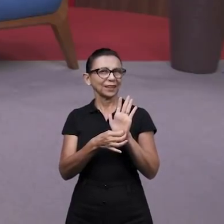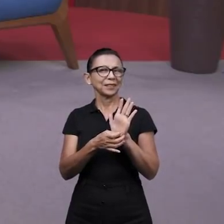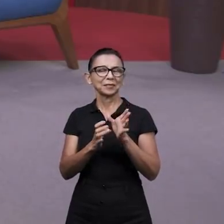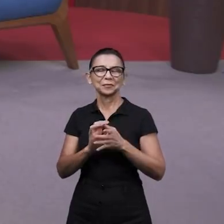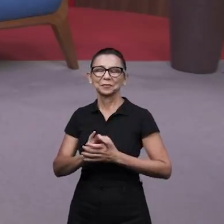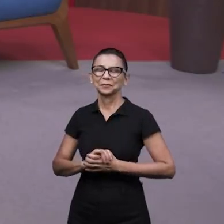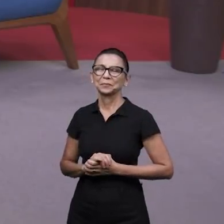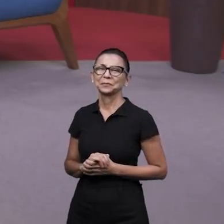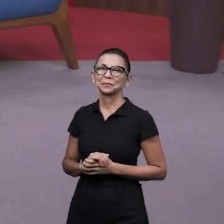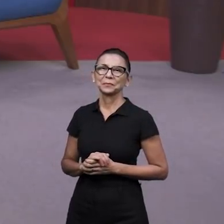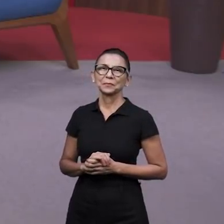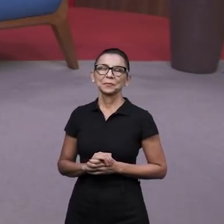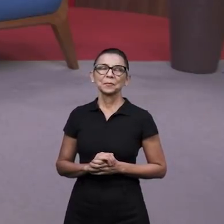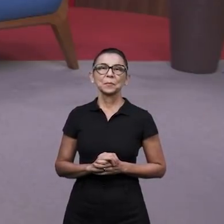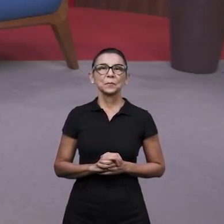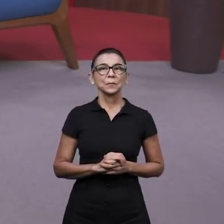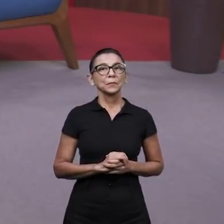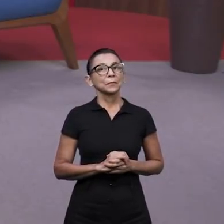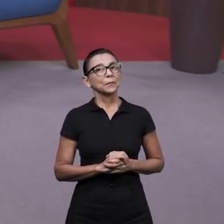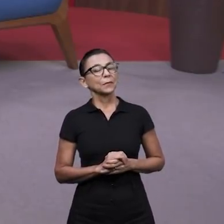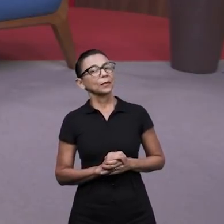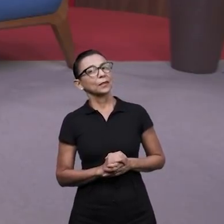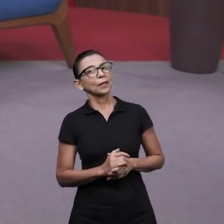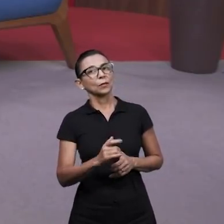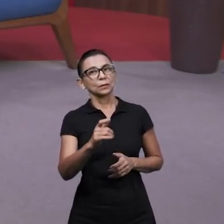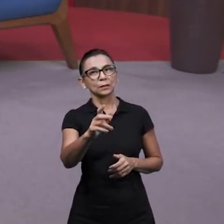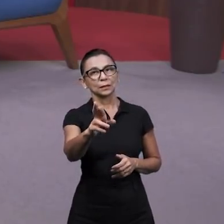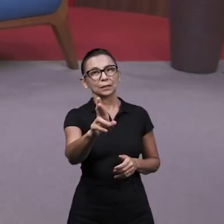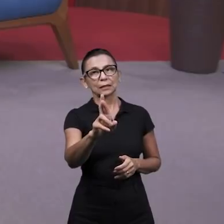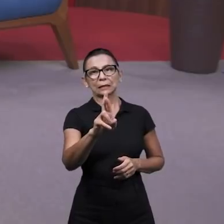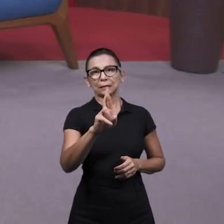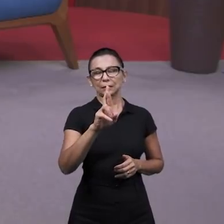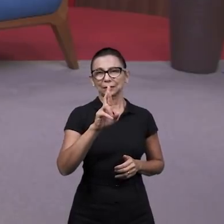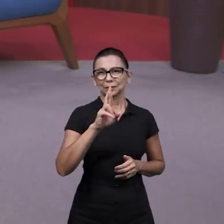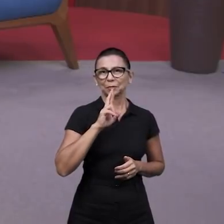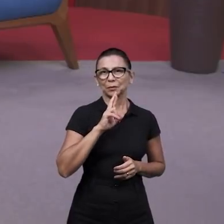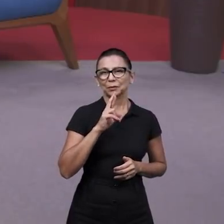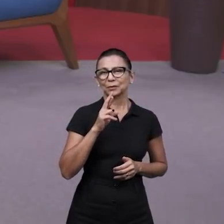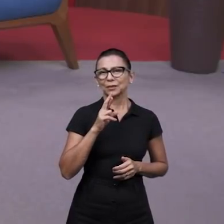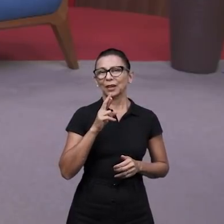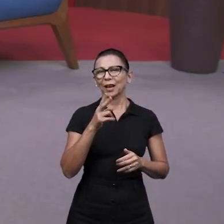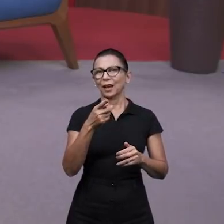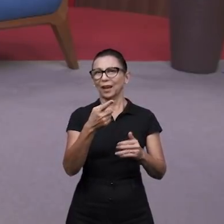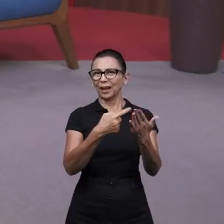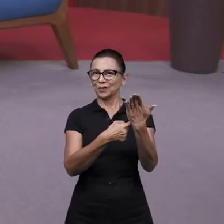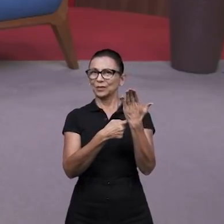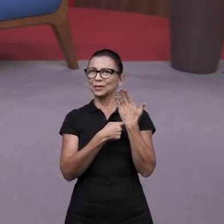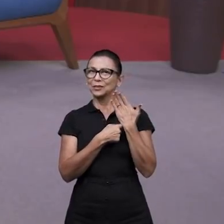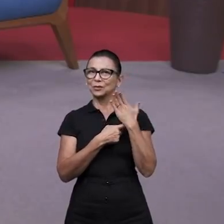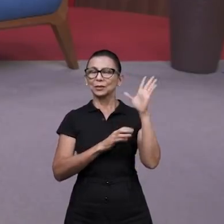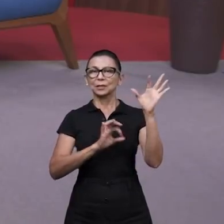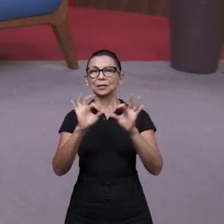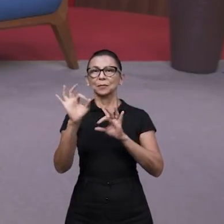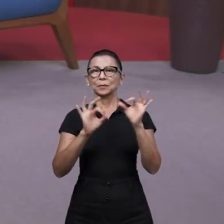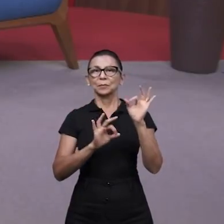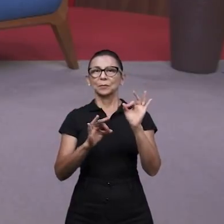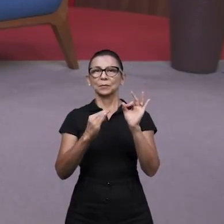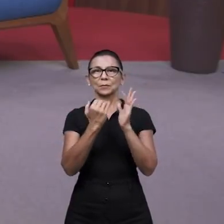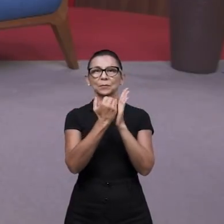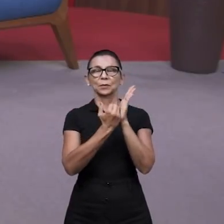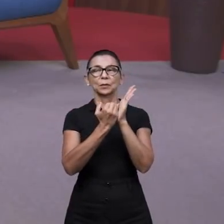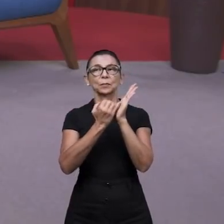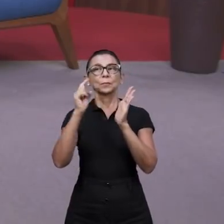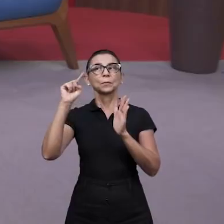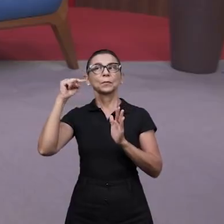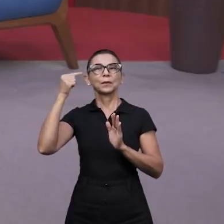lhe fazendo. E aí você, ao responder, você inclusive nos ajuda a fazer a próxima edição do programa, a próxima edição